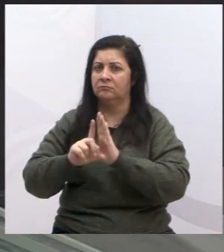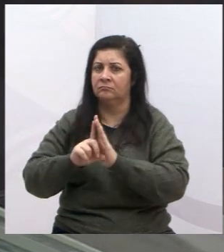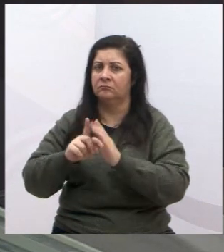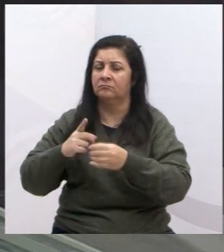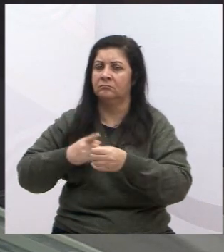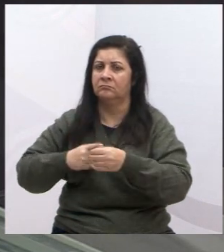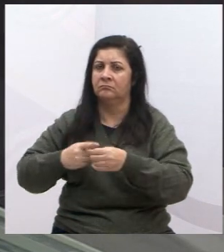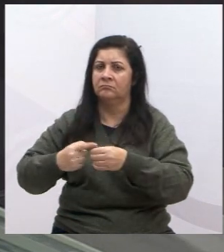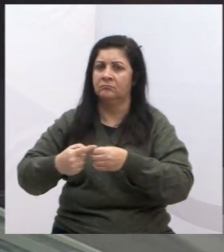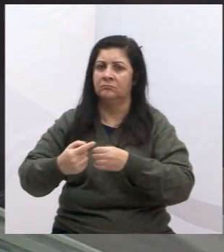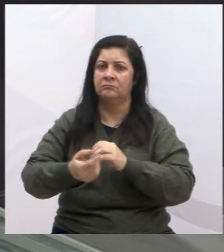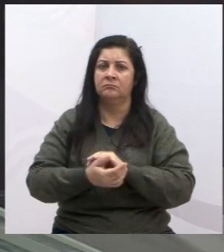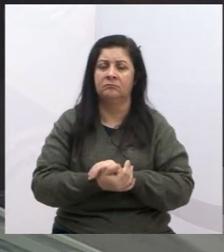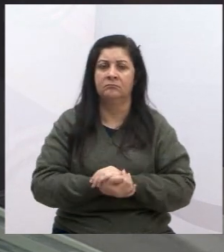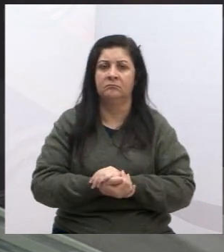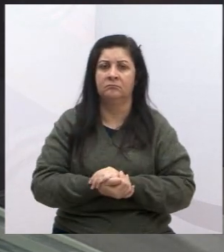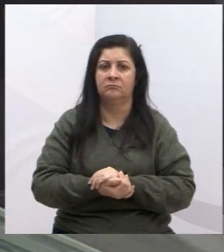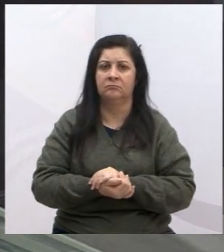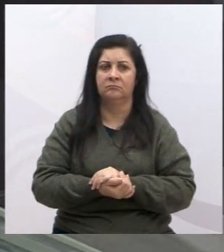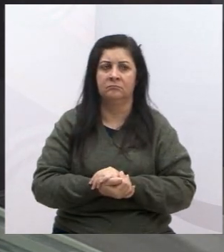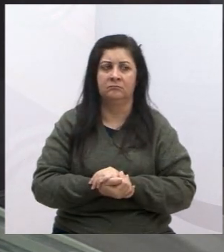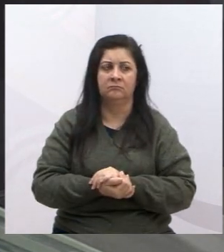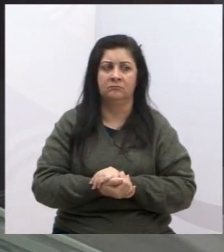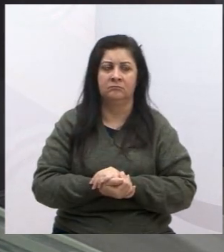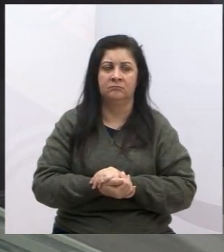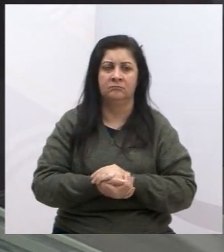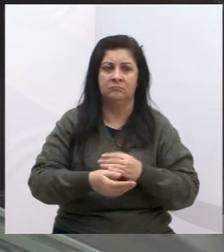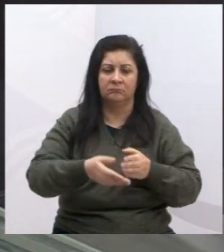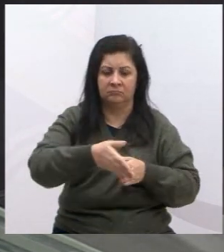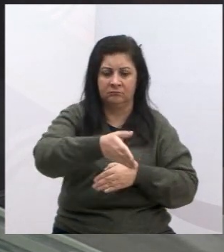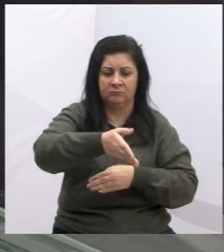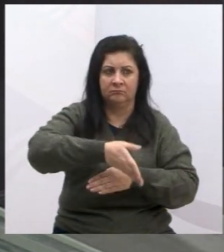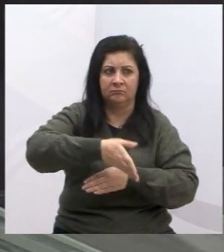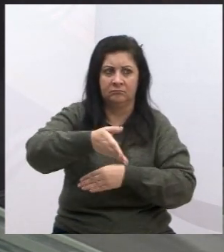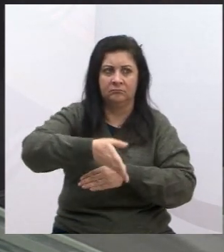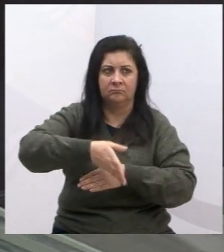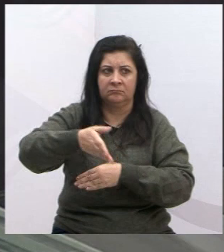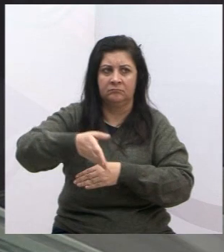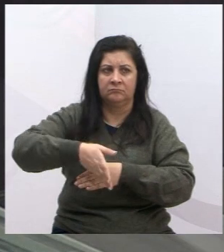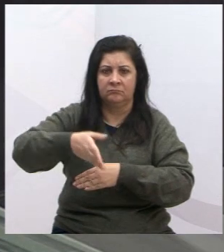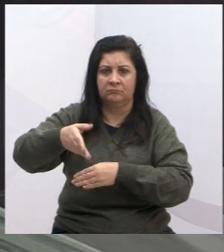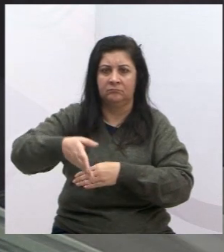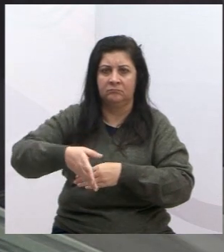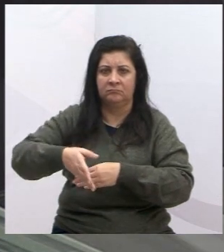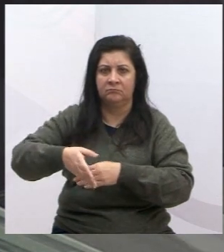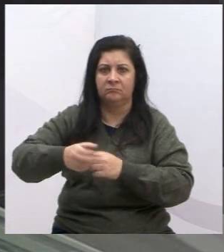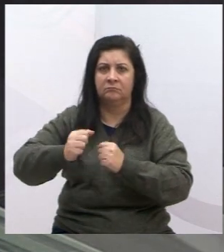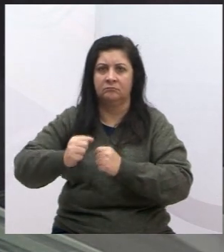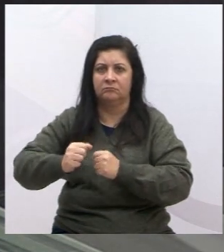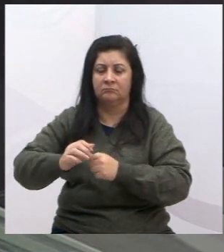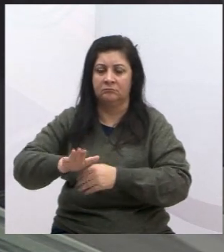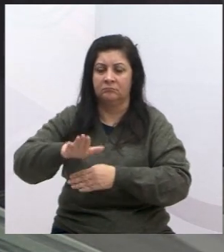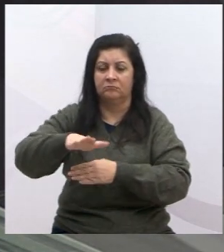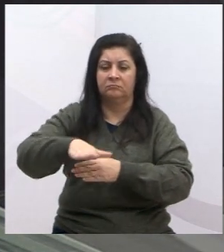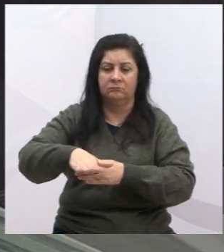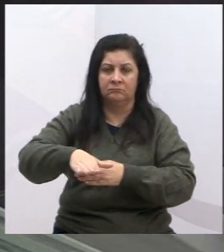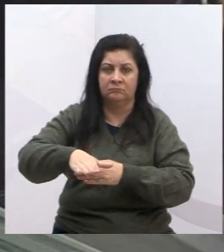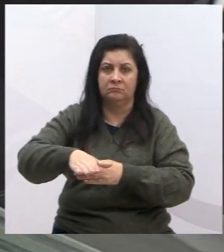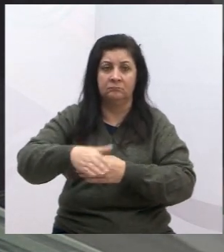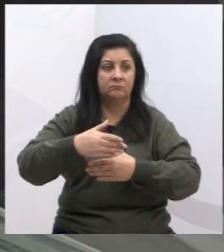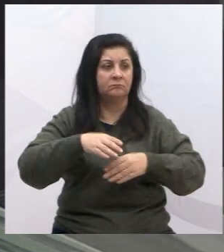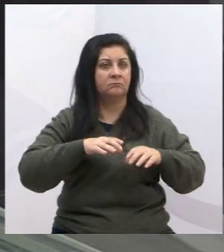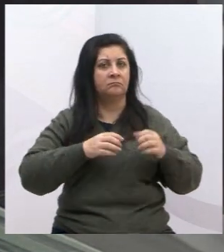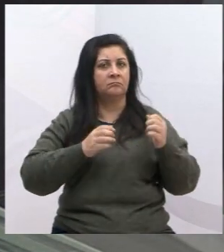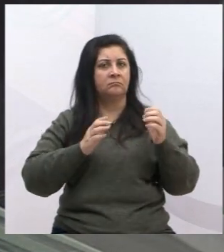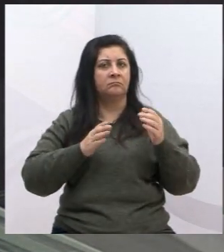municipal, onde você tem a faixa do pedestre e o município pode colocar o pé na faixa e o trânsito para.